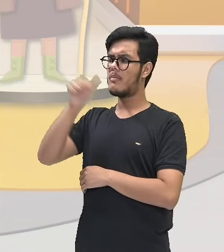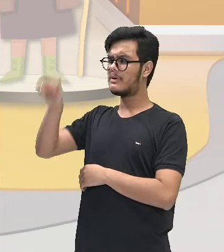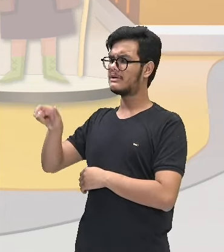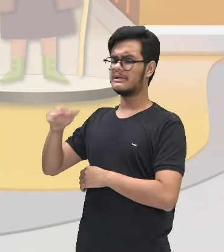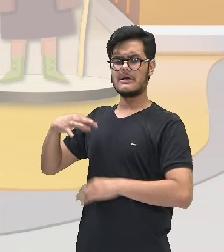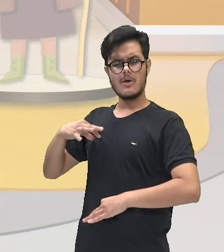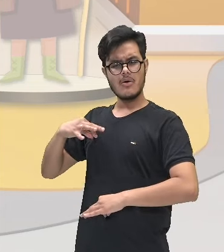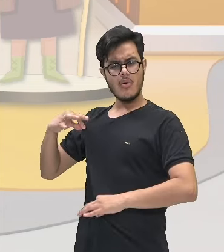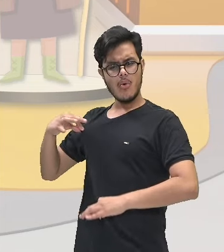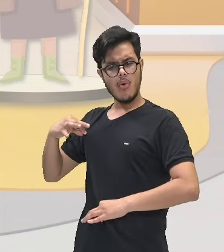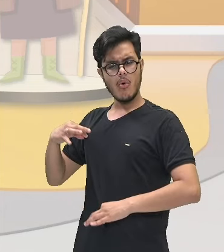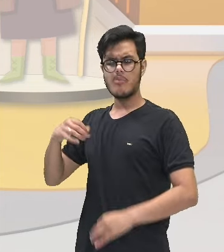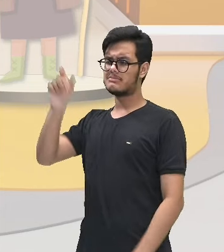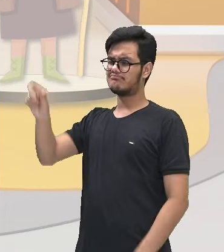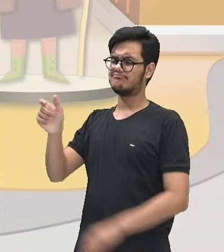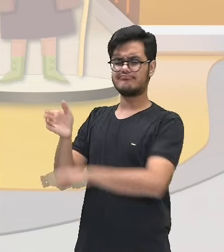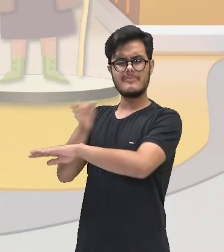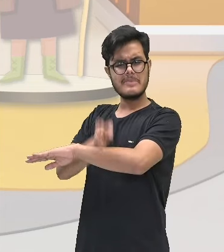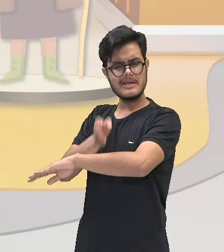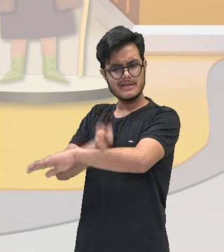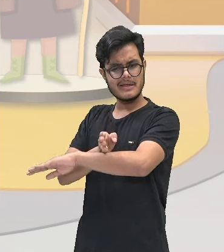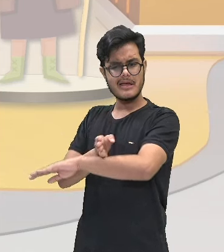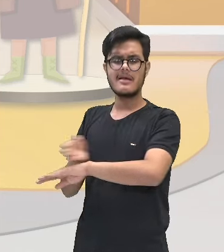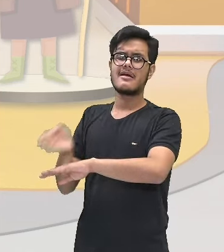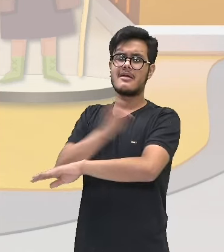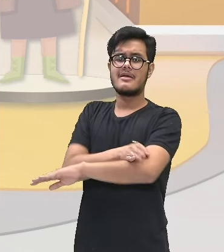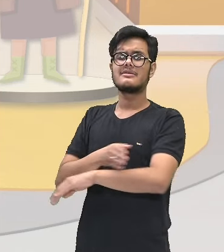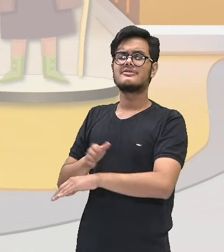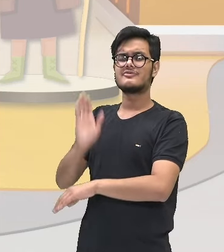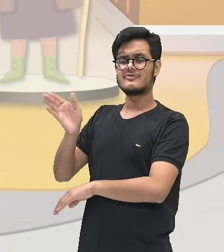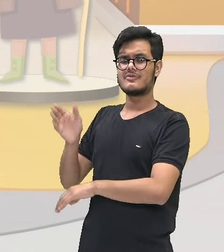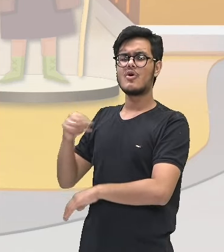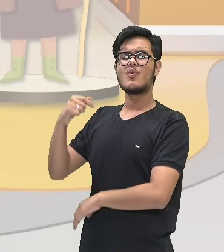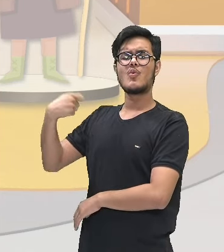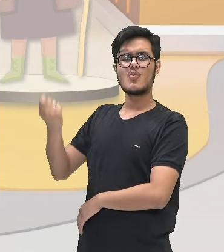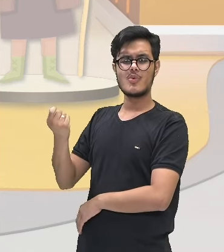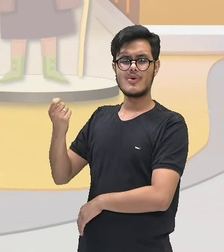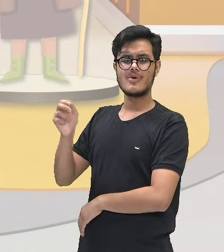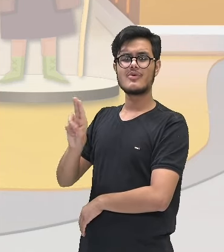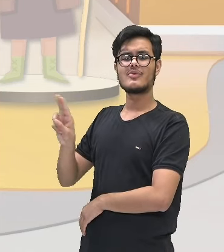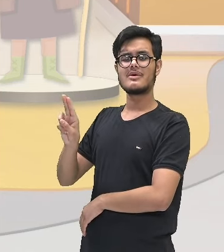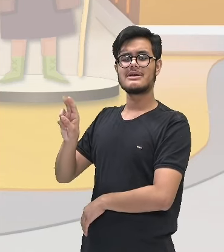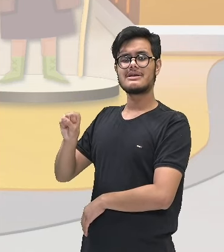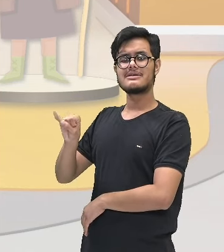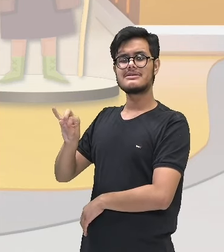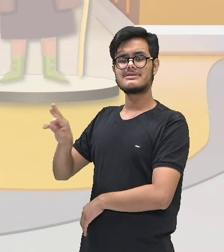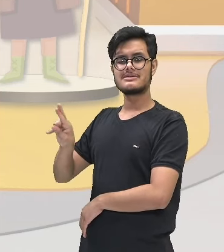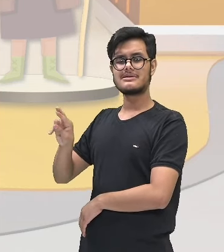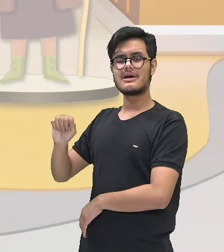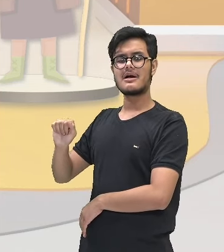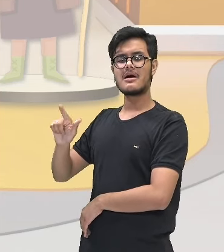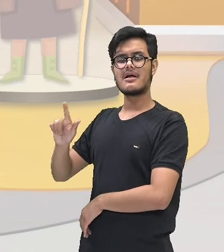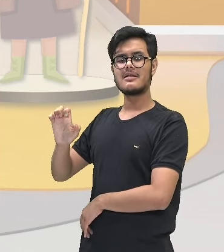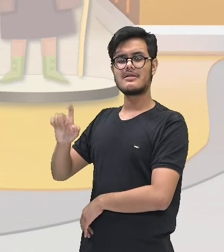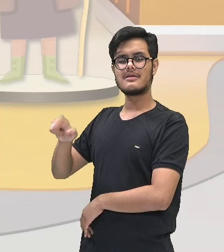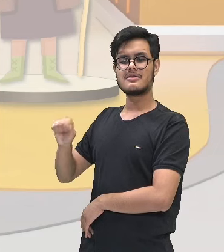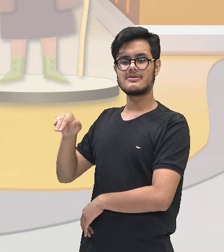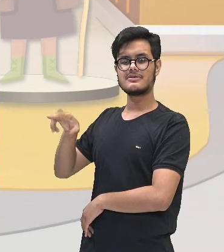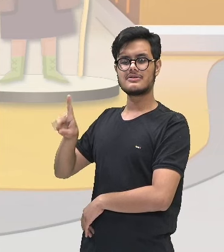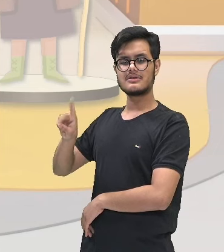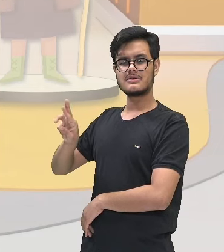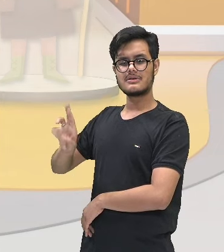aí medievais, e ele foi batizado também de Sir Alexandre. Ok? Então, qual é